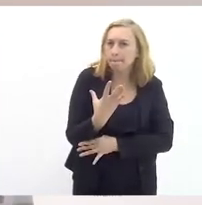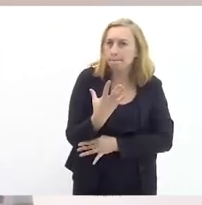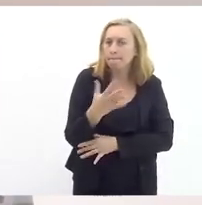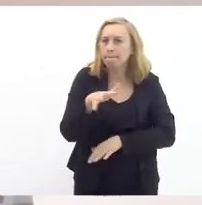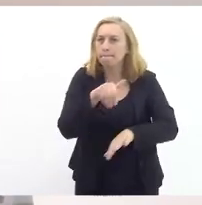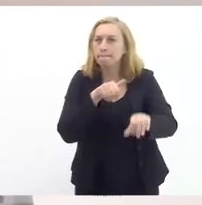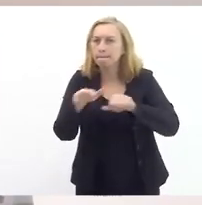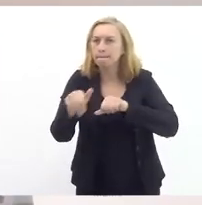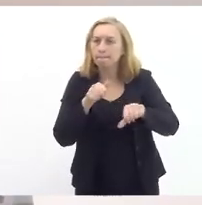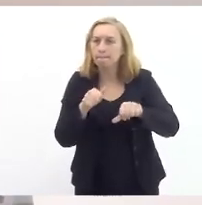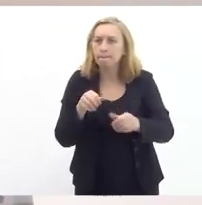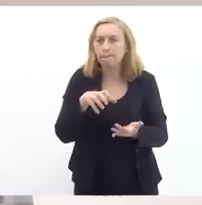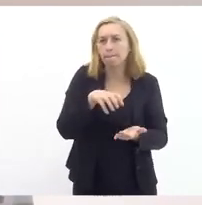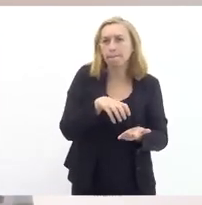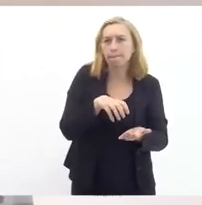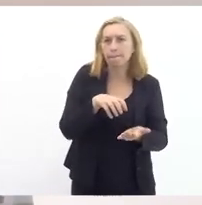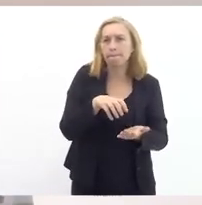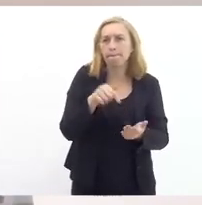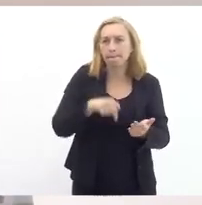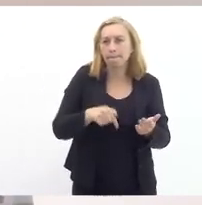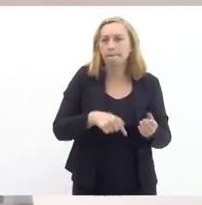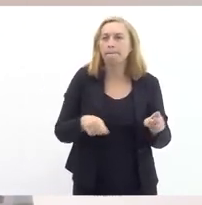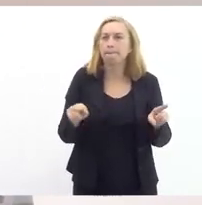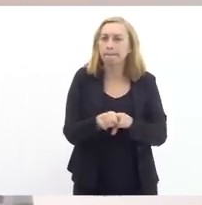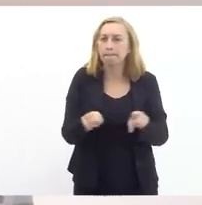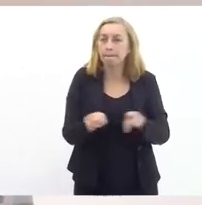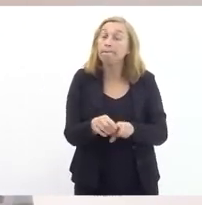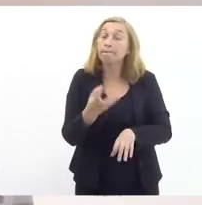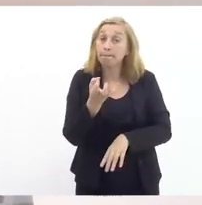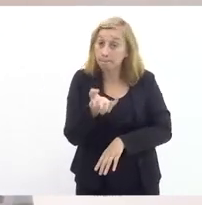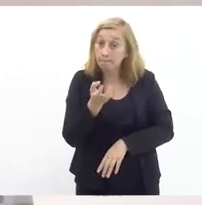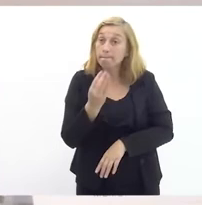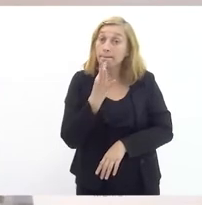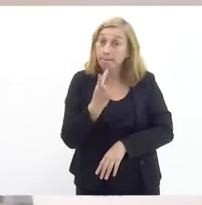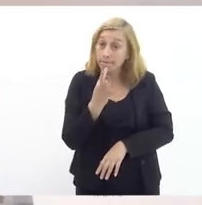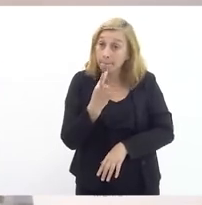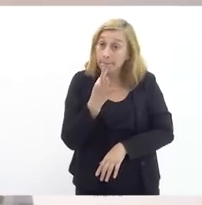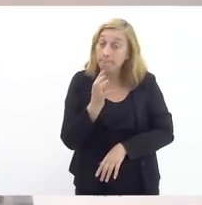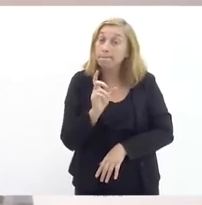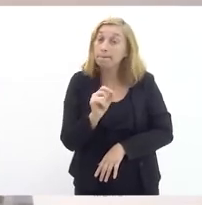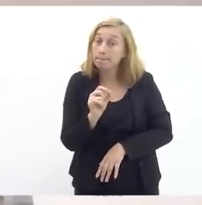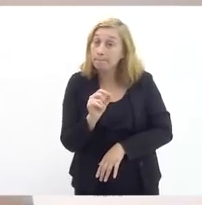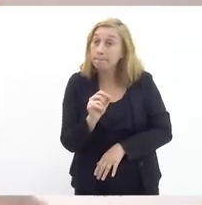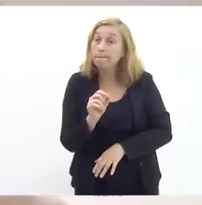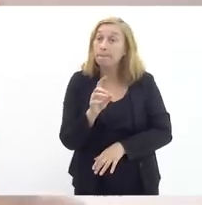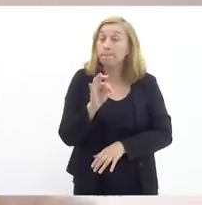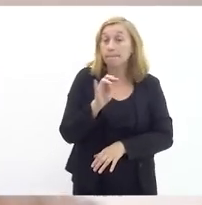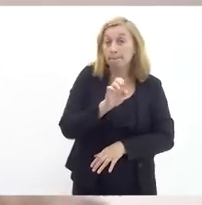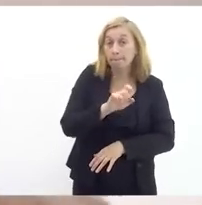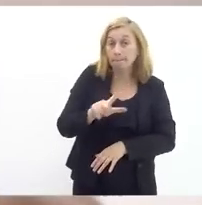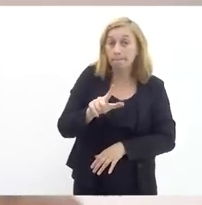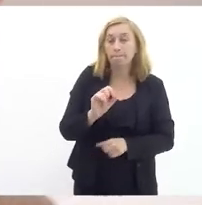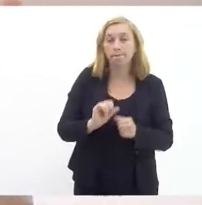a central aqui também, porque eu quero também conhecer, como nós queremos, o que a central faz.